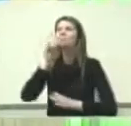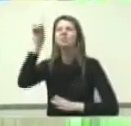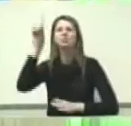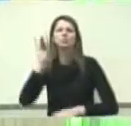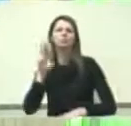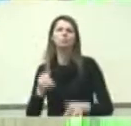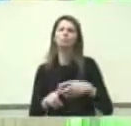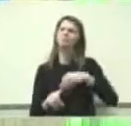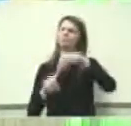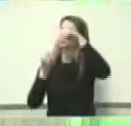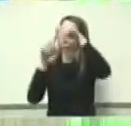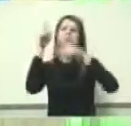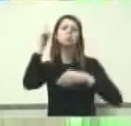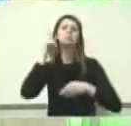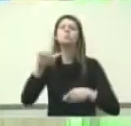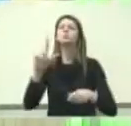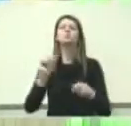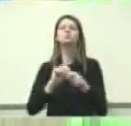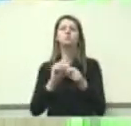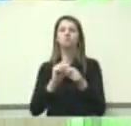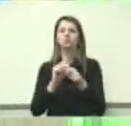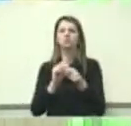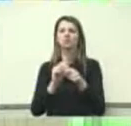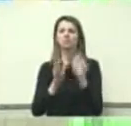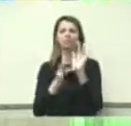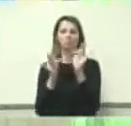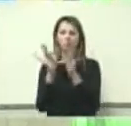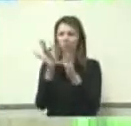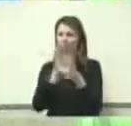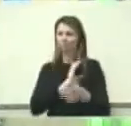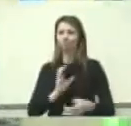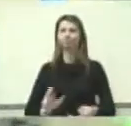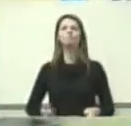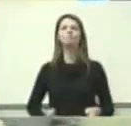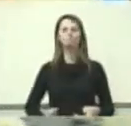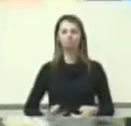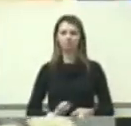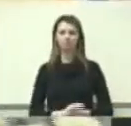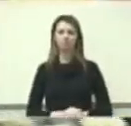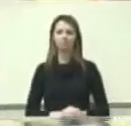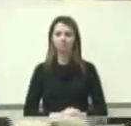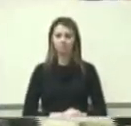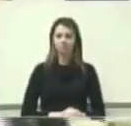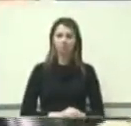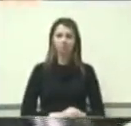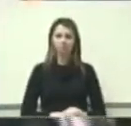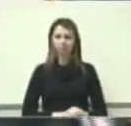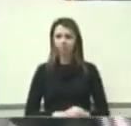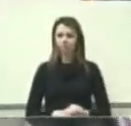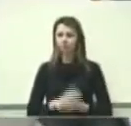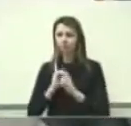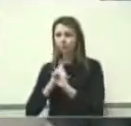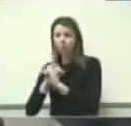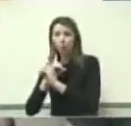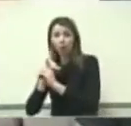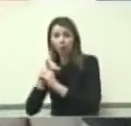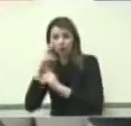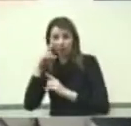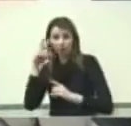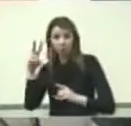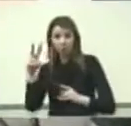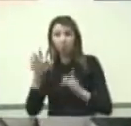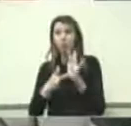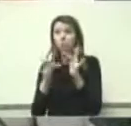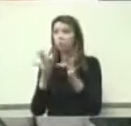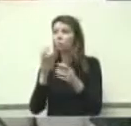nosso salvador Jesus Cristo eles viveram irmãos este milagre da multiplicação eles viram o Povo